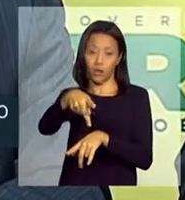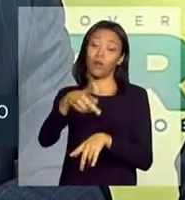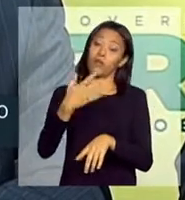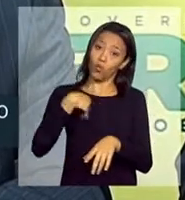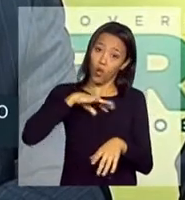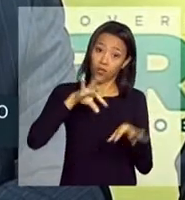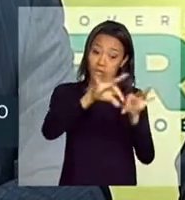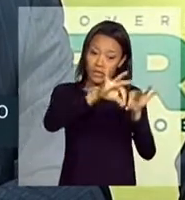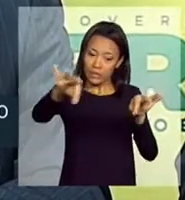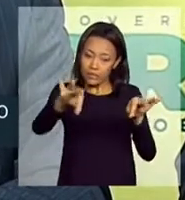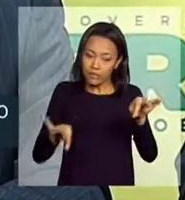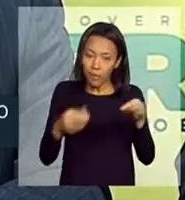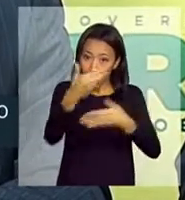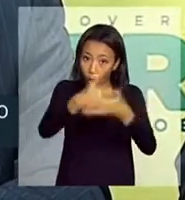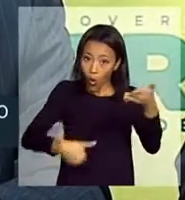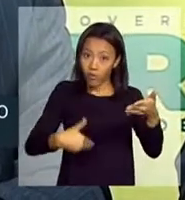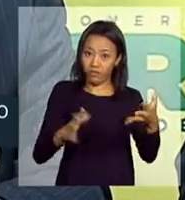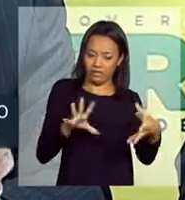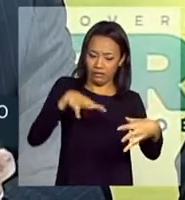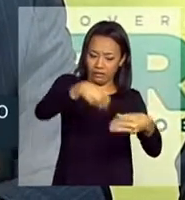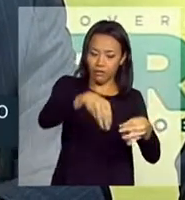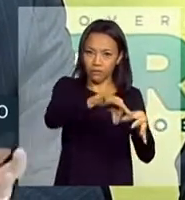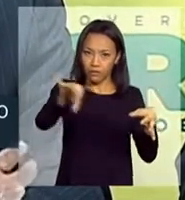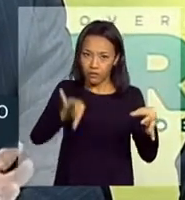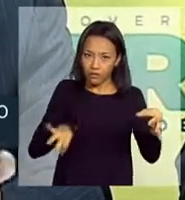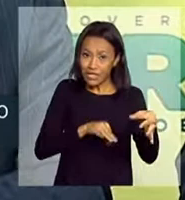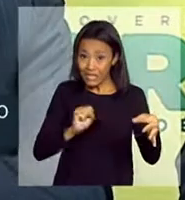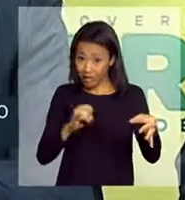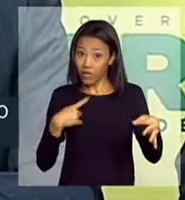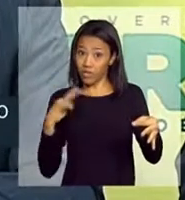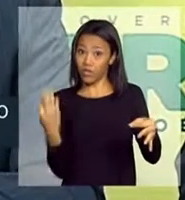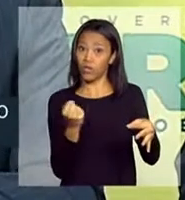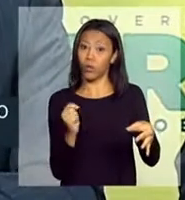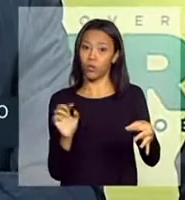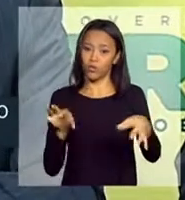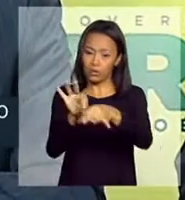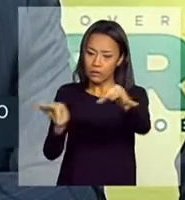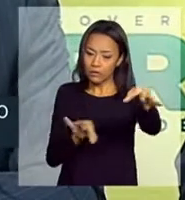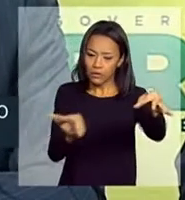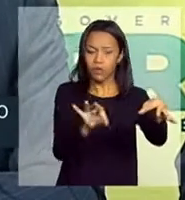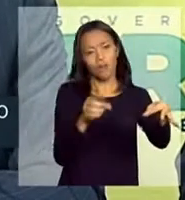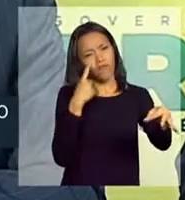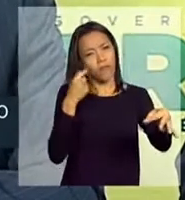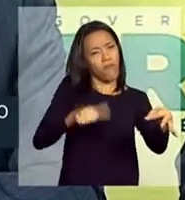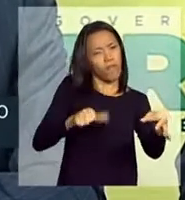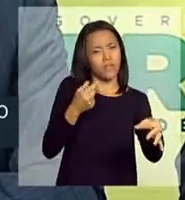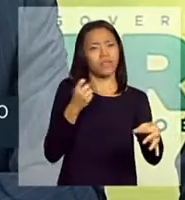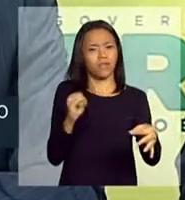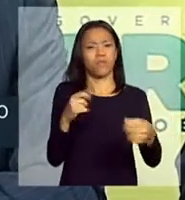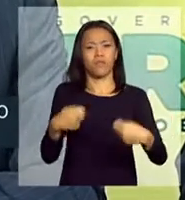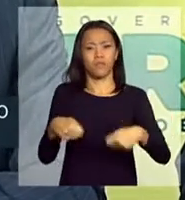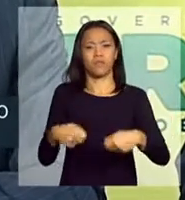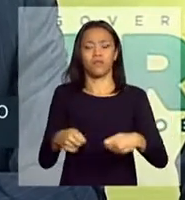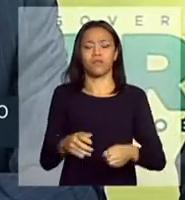que são um instrumento a mais de segurança somos colocar em todos os malotes vamos analisar se é necessário